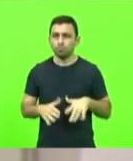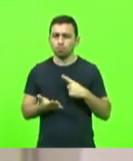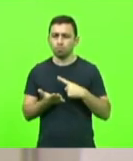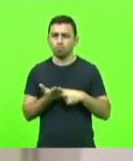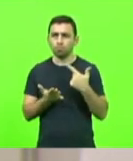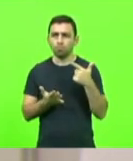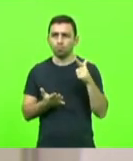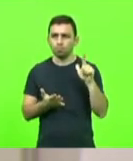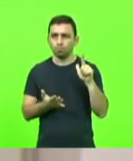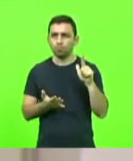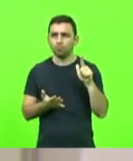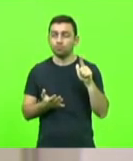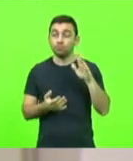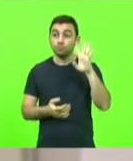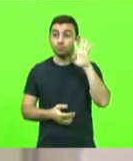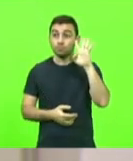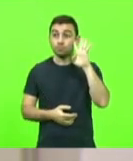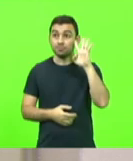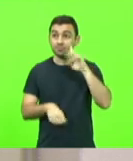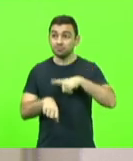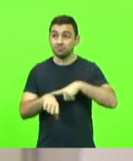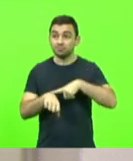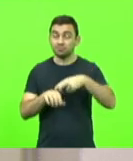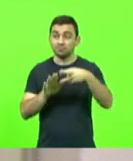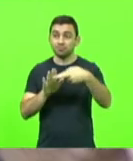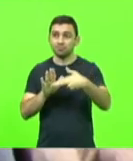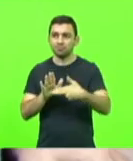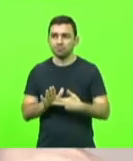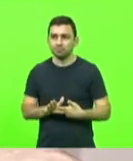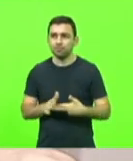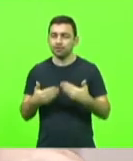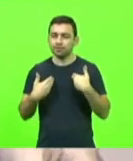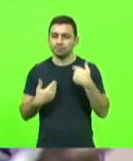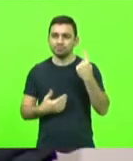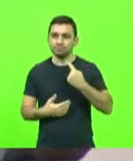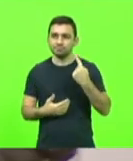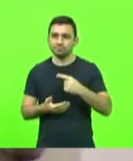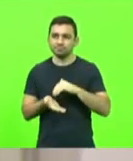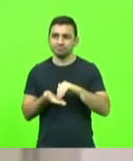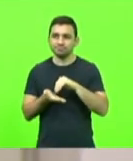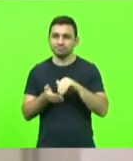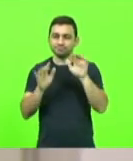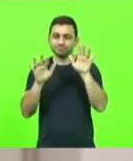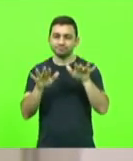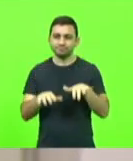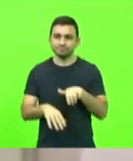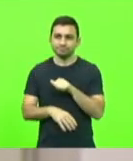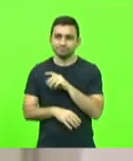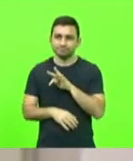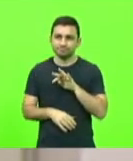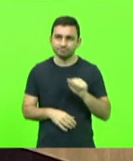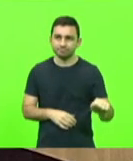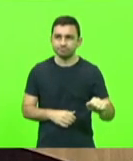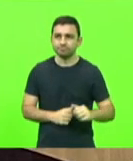outra ordinária para quarta-feira no horário regimental. Eu, primeiro secretário, lavrei a presenteata.